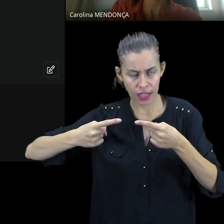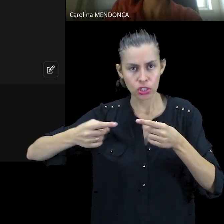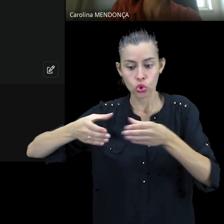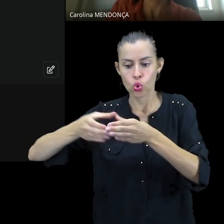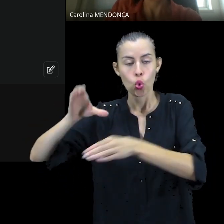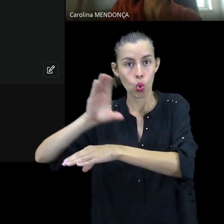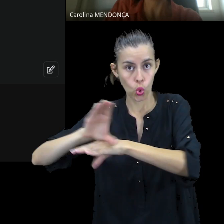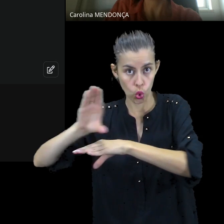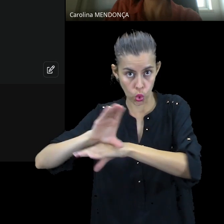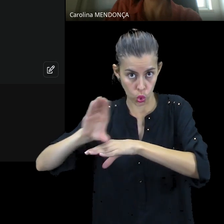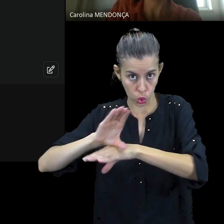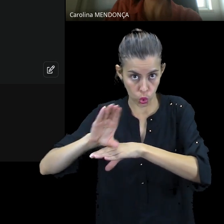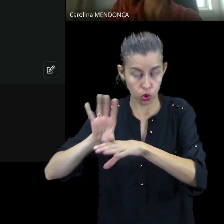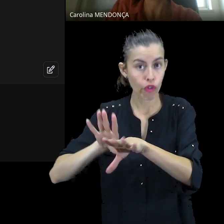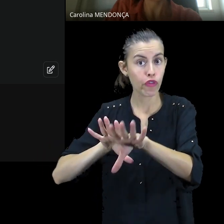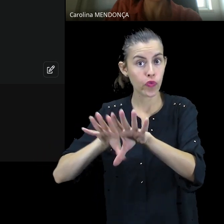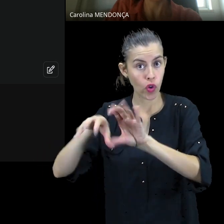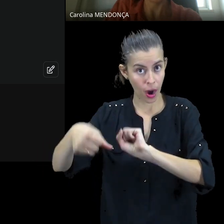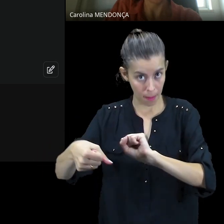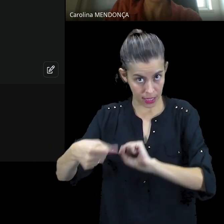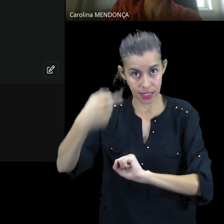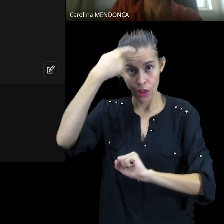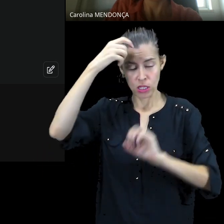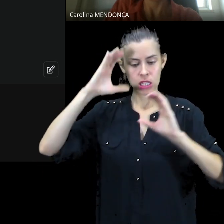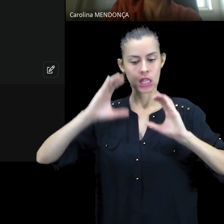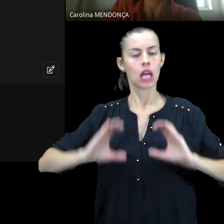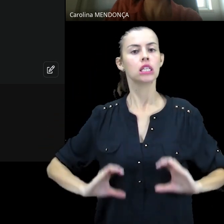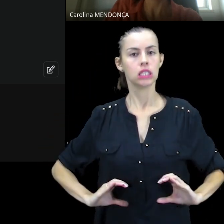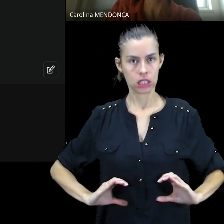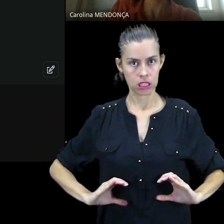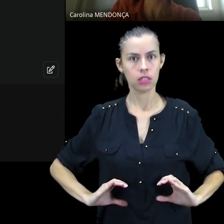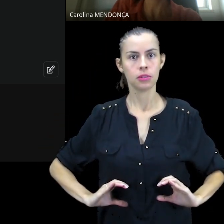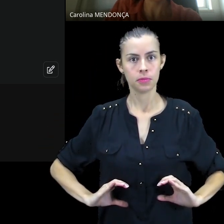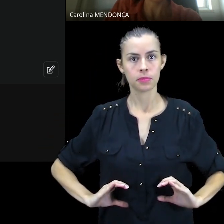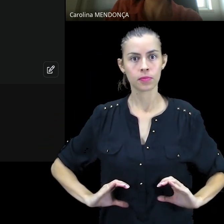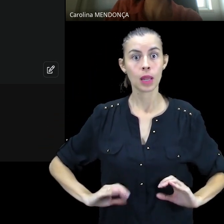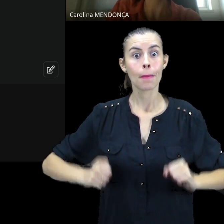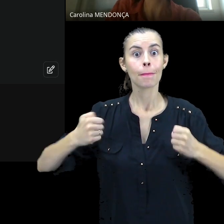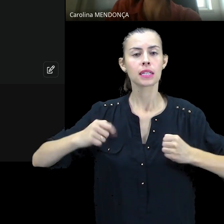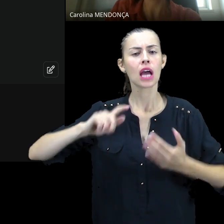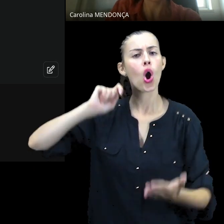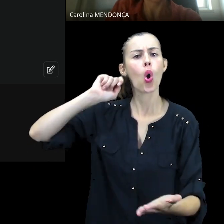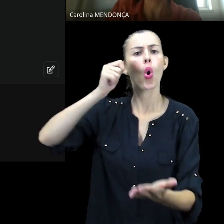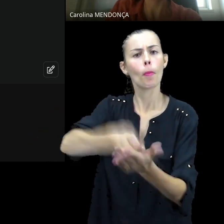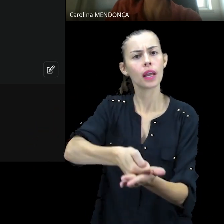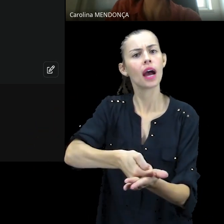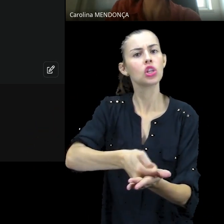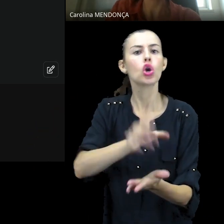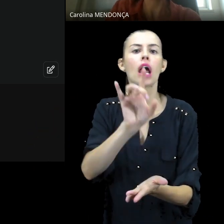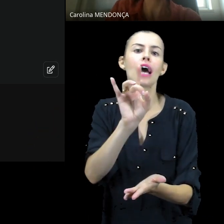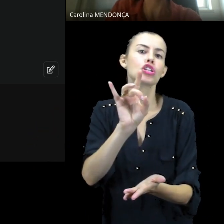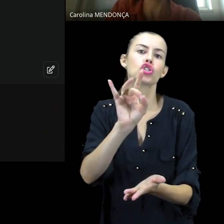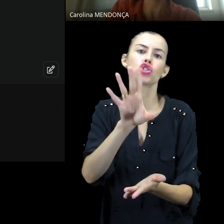dentro dos nossos cursos, no campo da formação para a cidadania, e que isso fique visível e que fique obrigatório, não